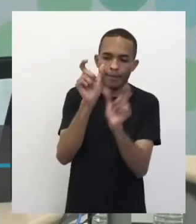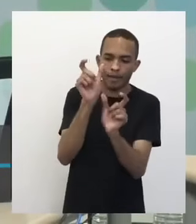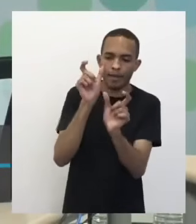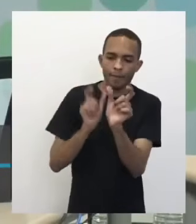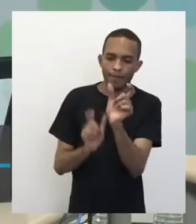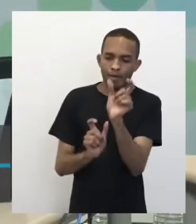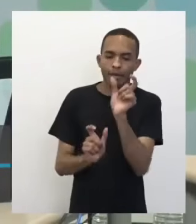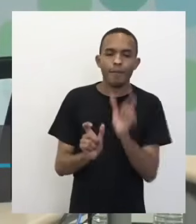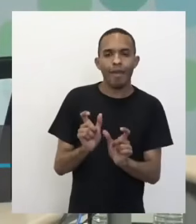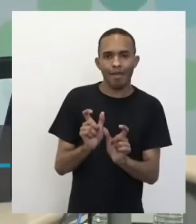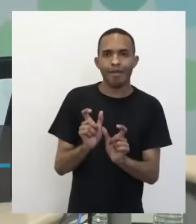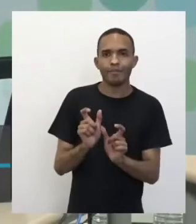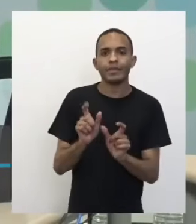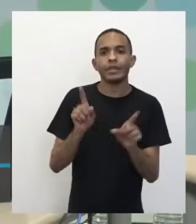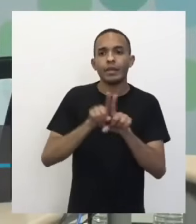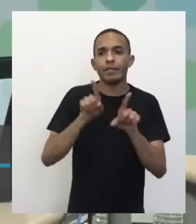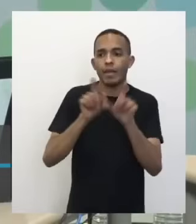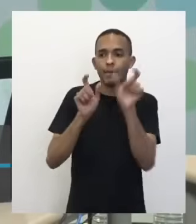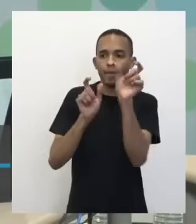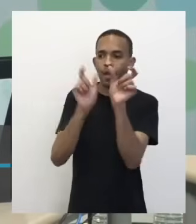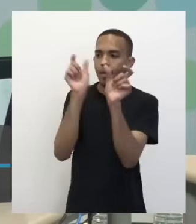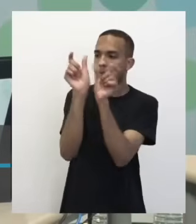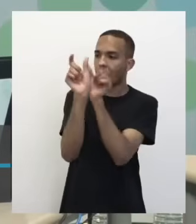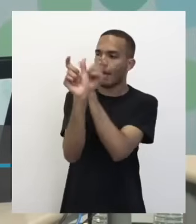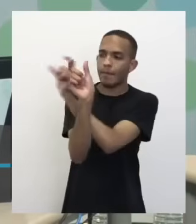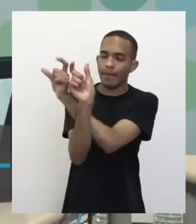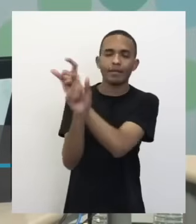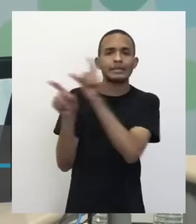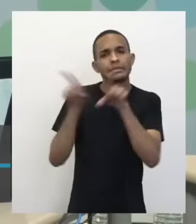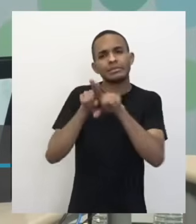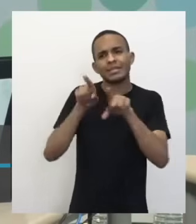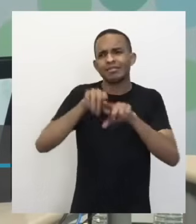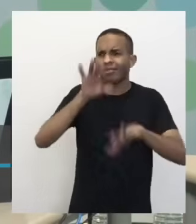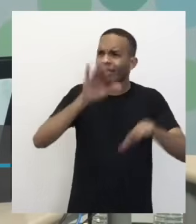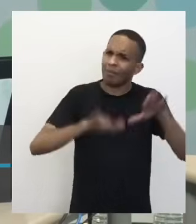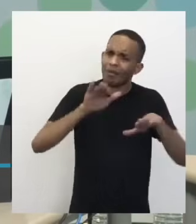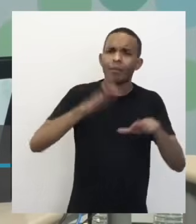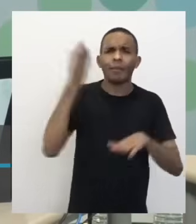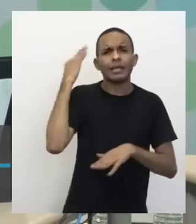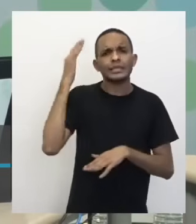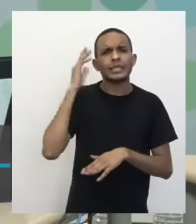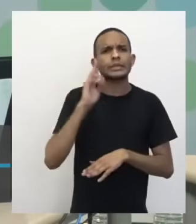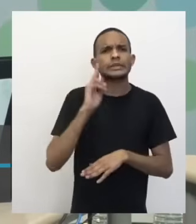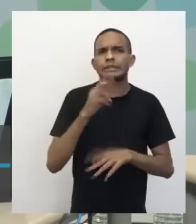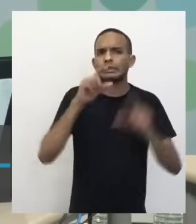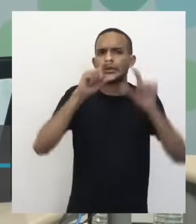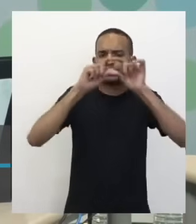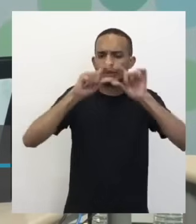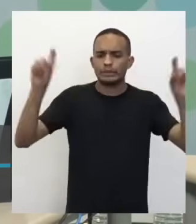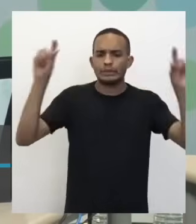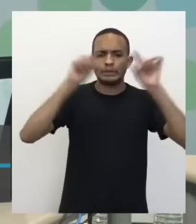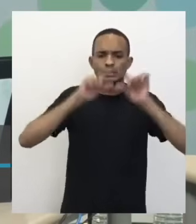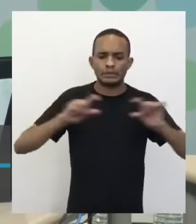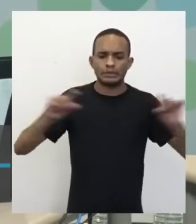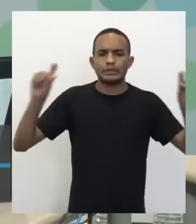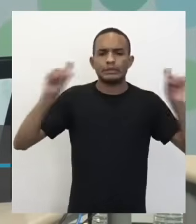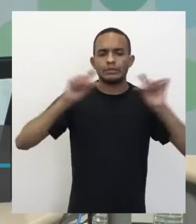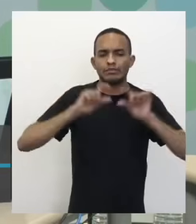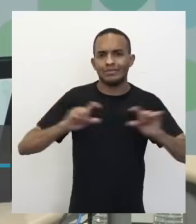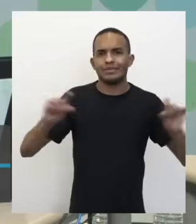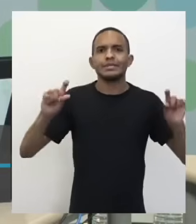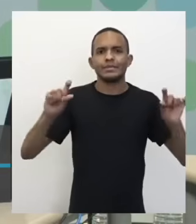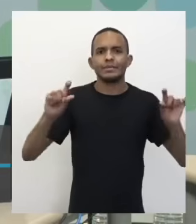vezes aí uma ao lado, depois abaixo também. Não tem mais aquela, antigamente a gente vinha muito assim, né? Numa linha